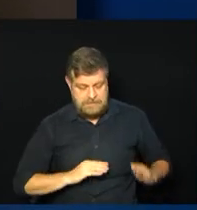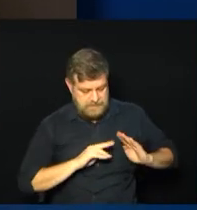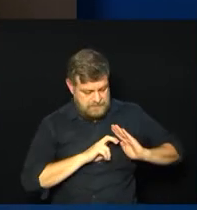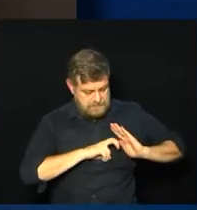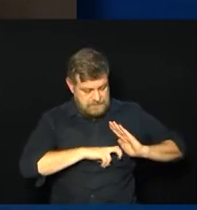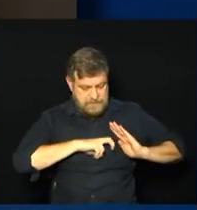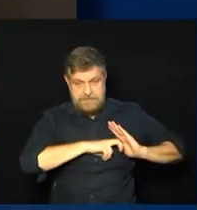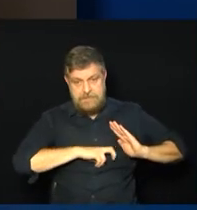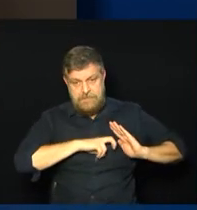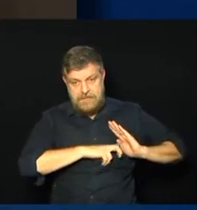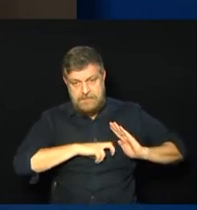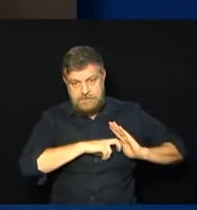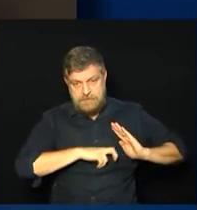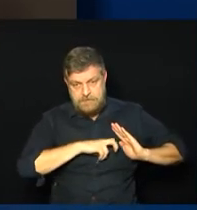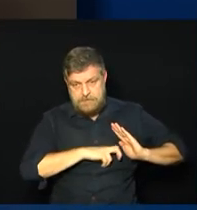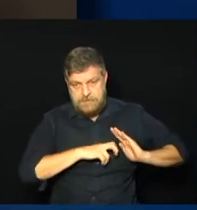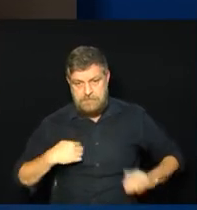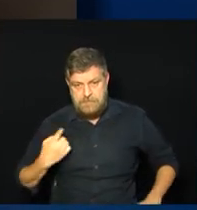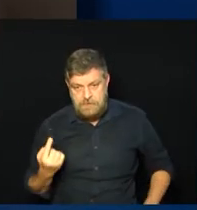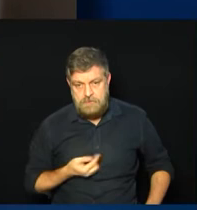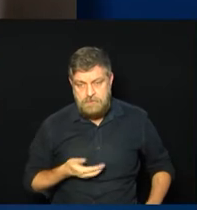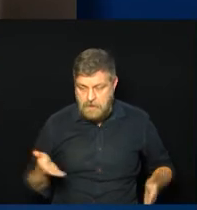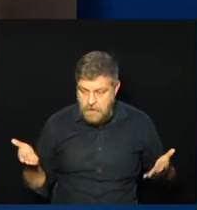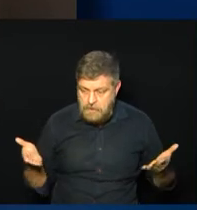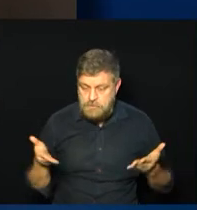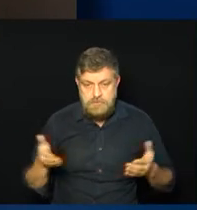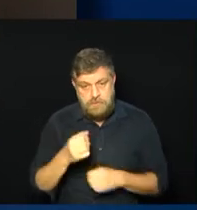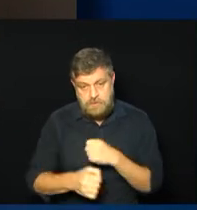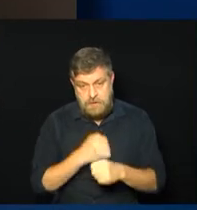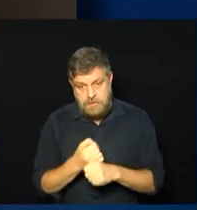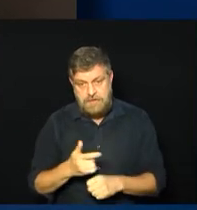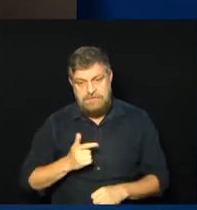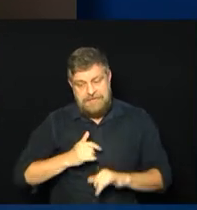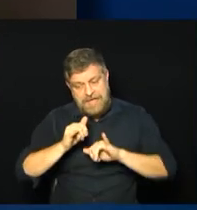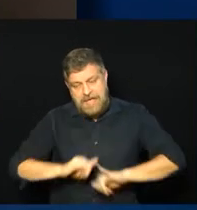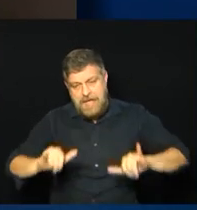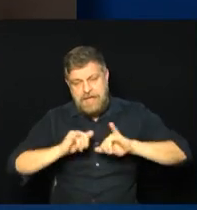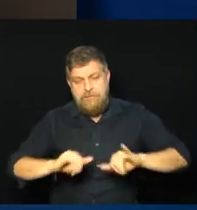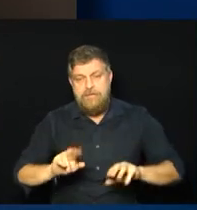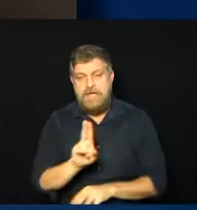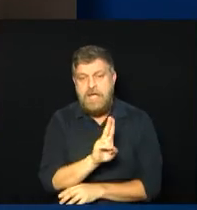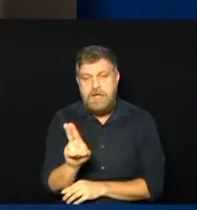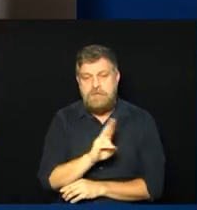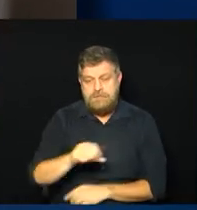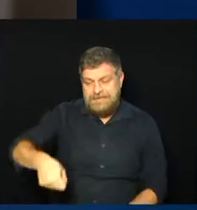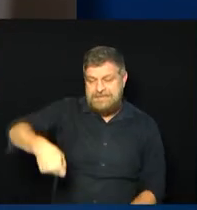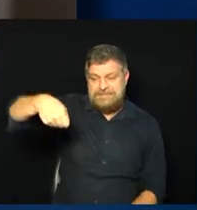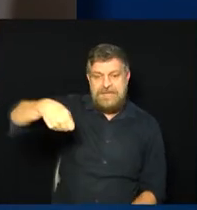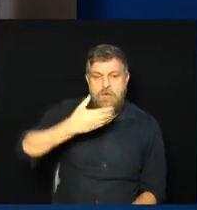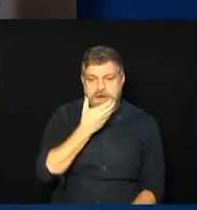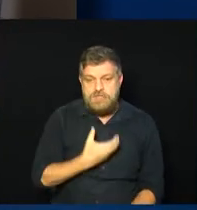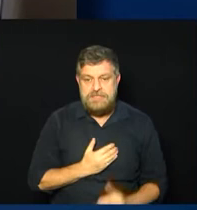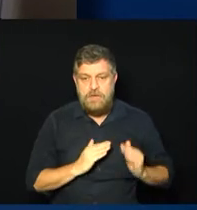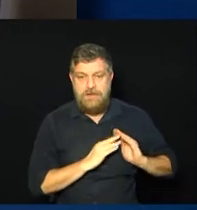Paralítica. Nós vamos esse ano promover a campanha chamada Sacola de Natal da Casa